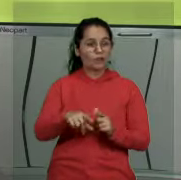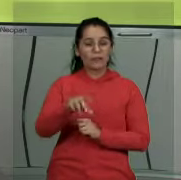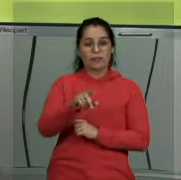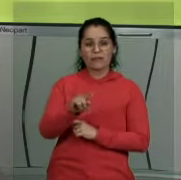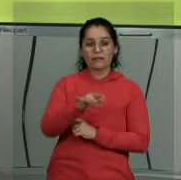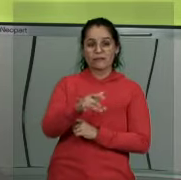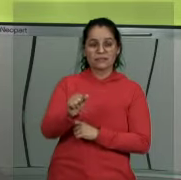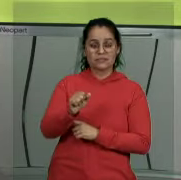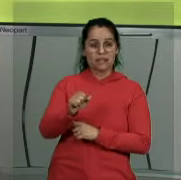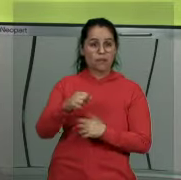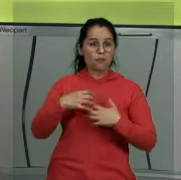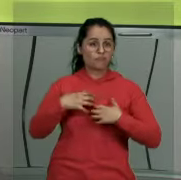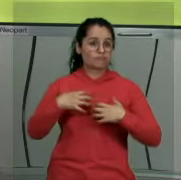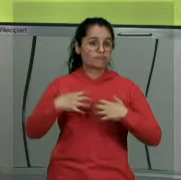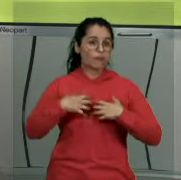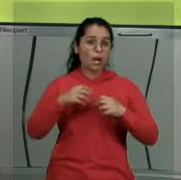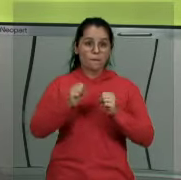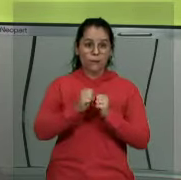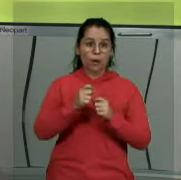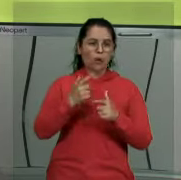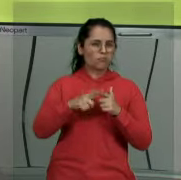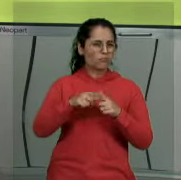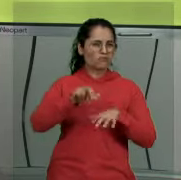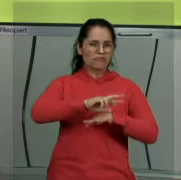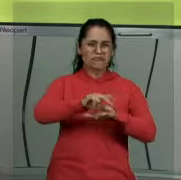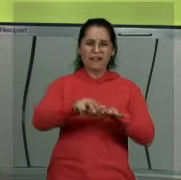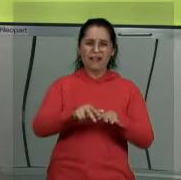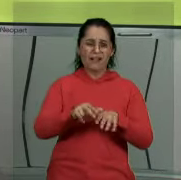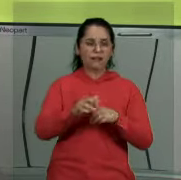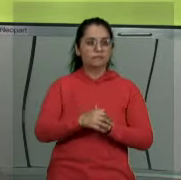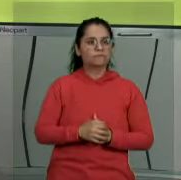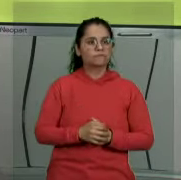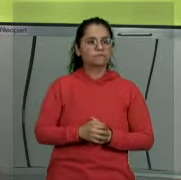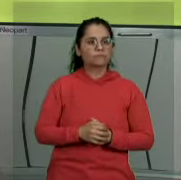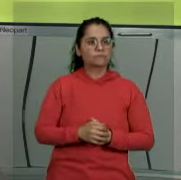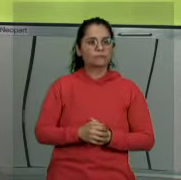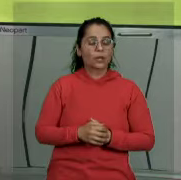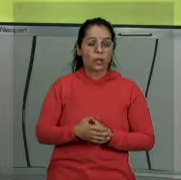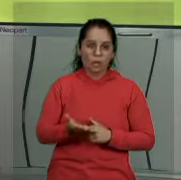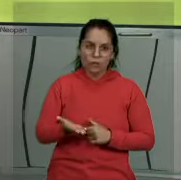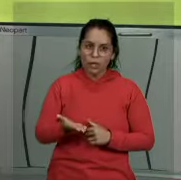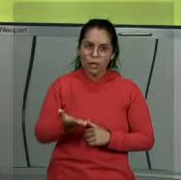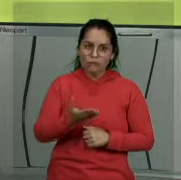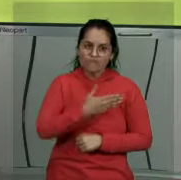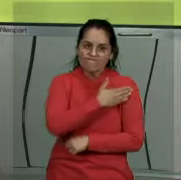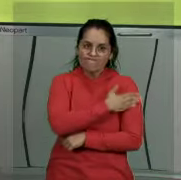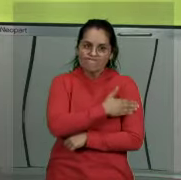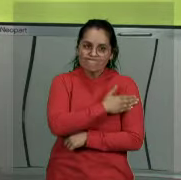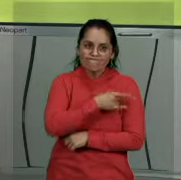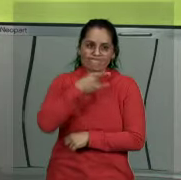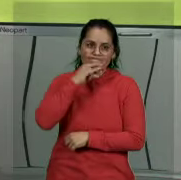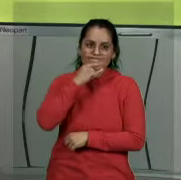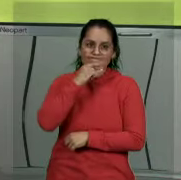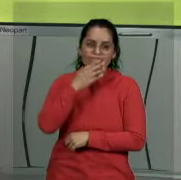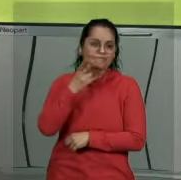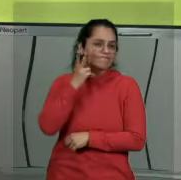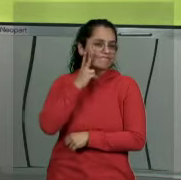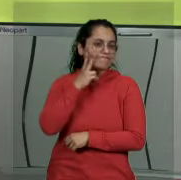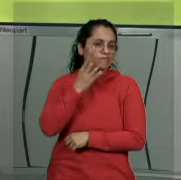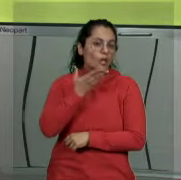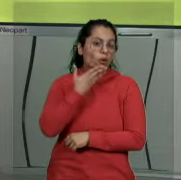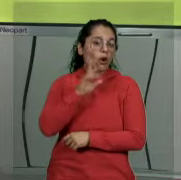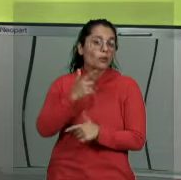e dentre outros problemas, problema respiratório, né? O álcool, o fígado,